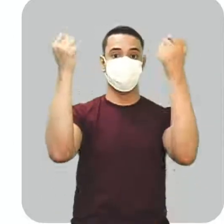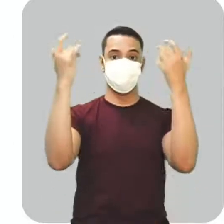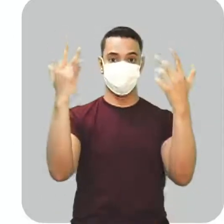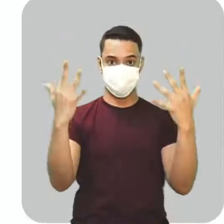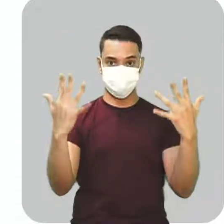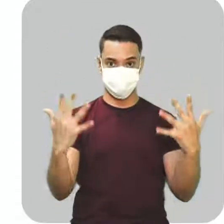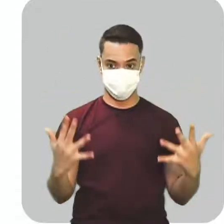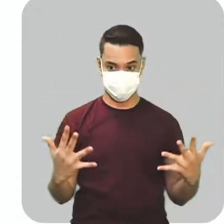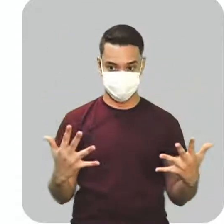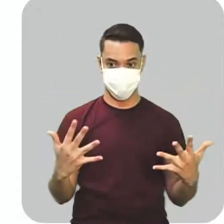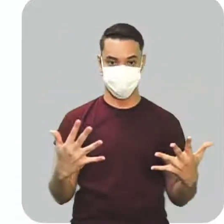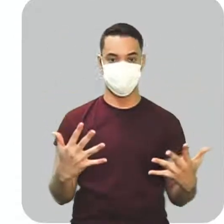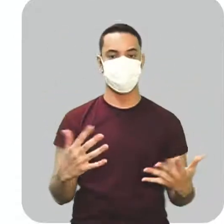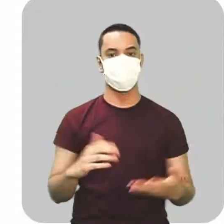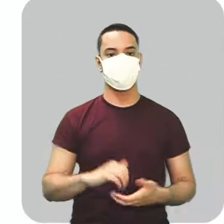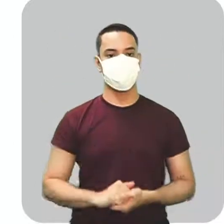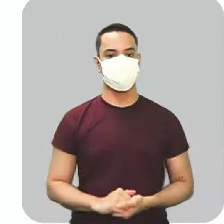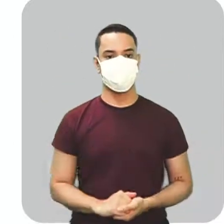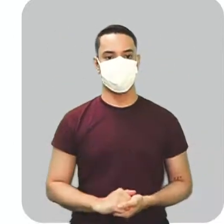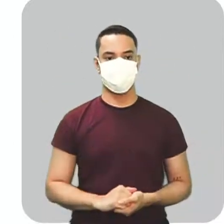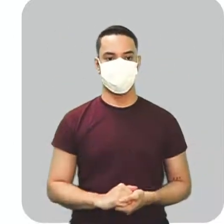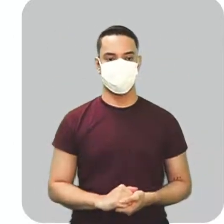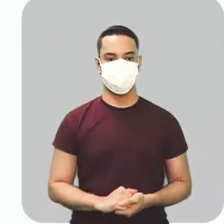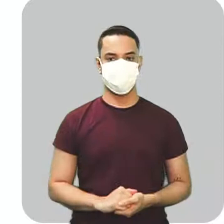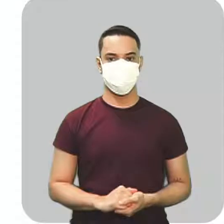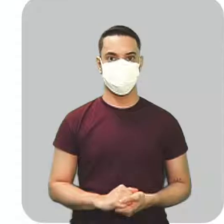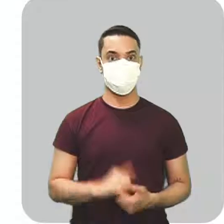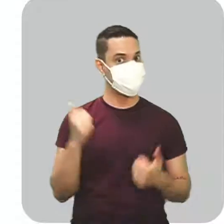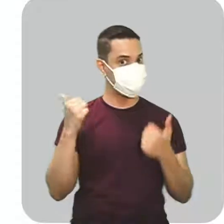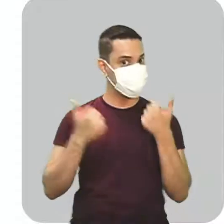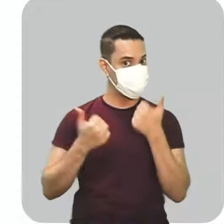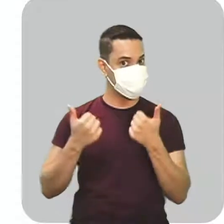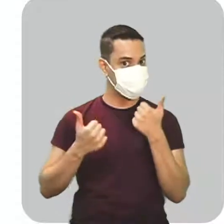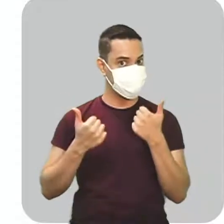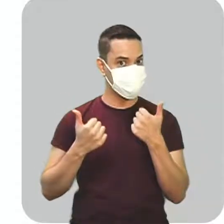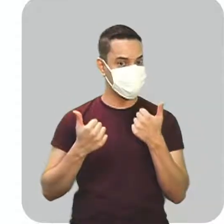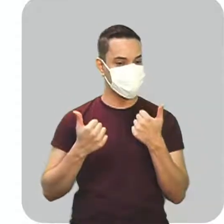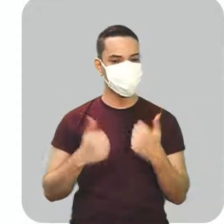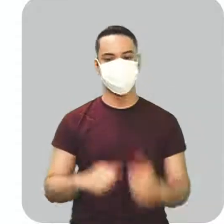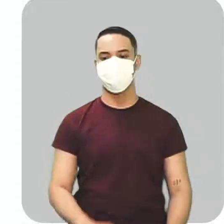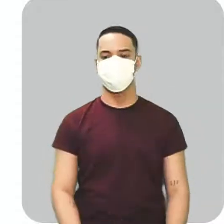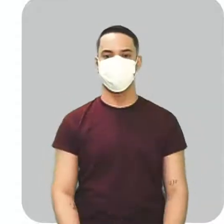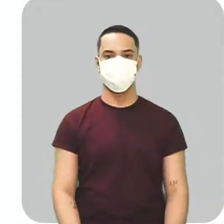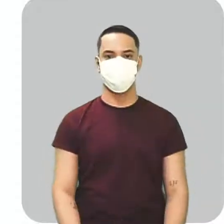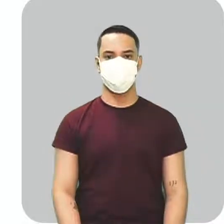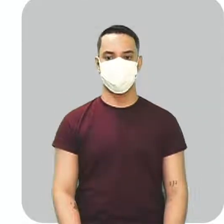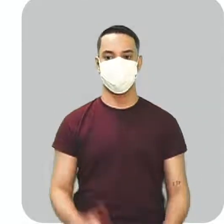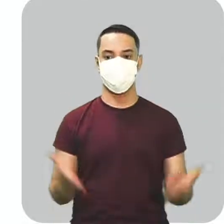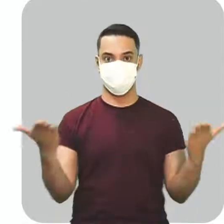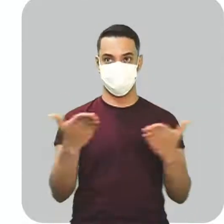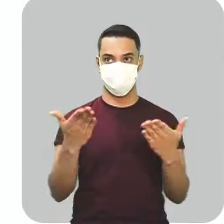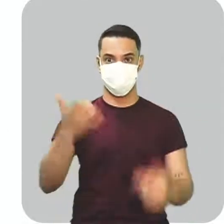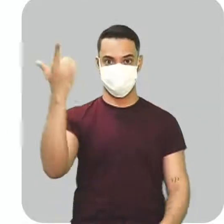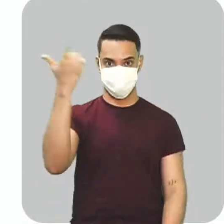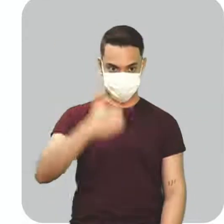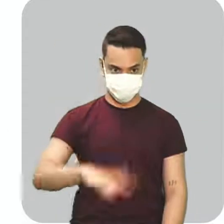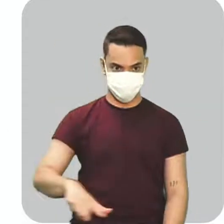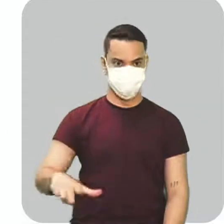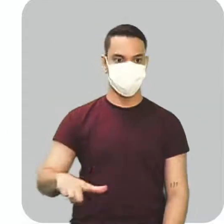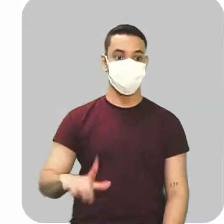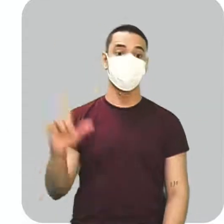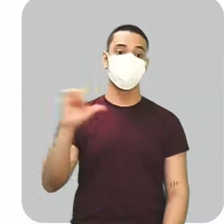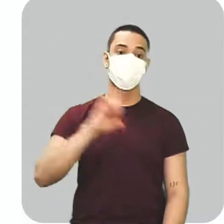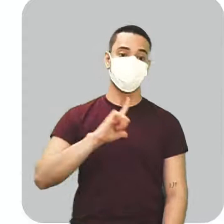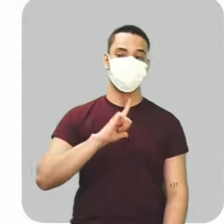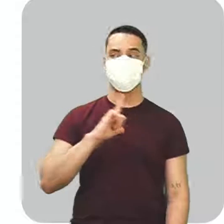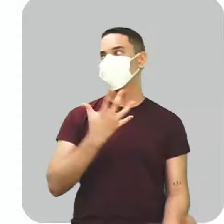sendo explicativa. Belezinha? Belezinha, tá? Agora a próxima.